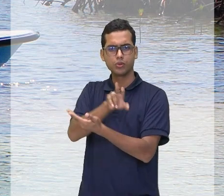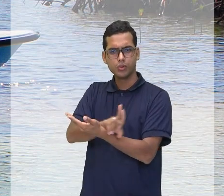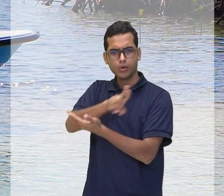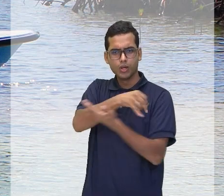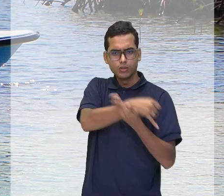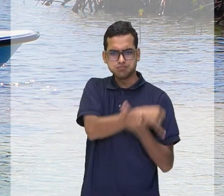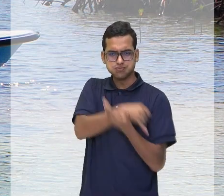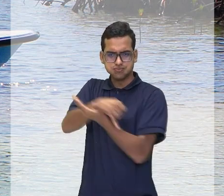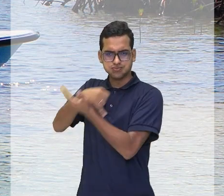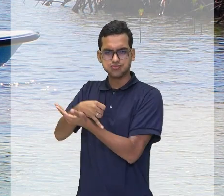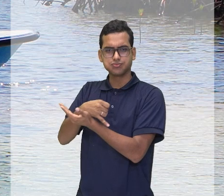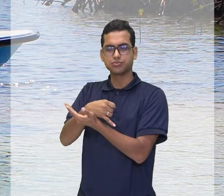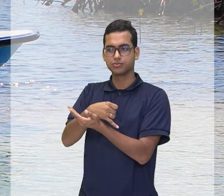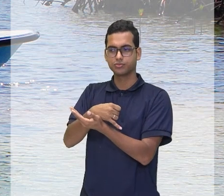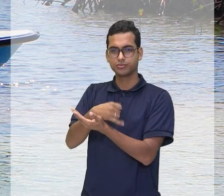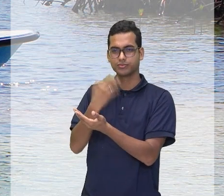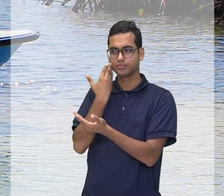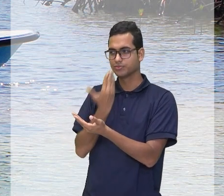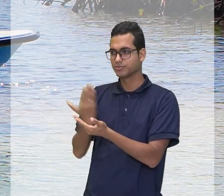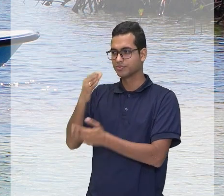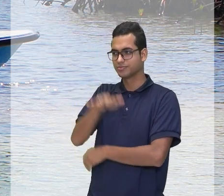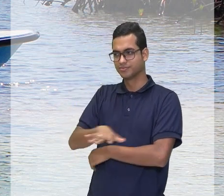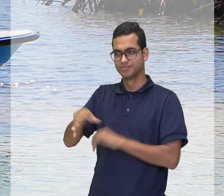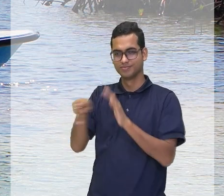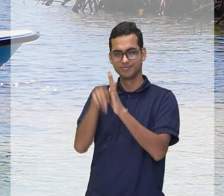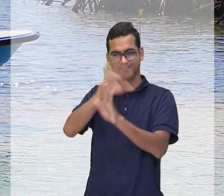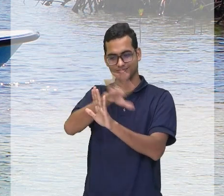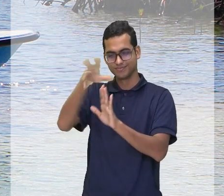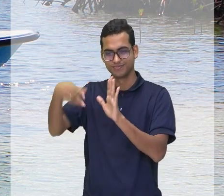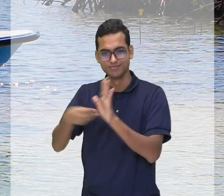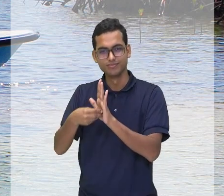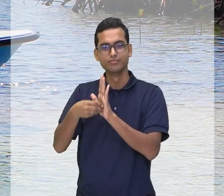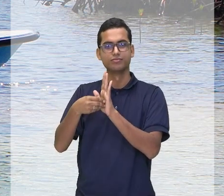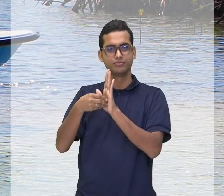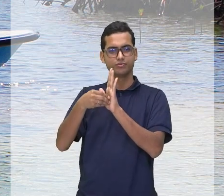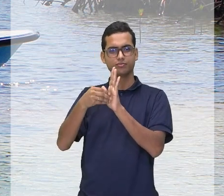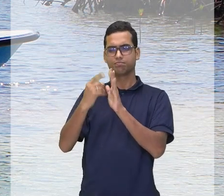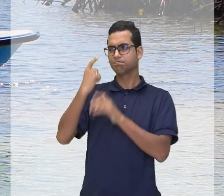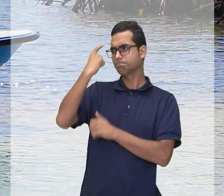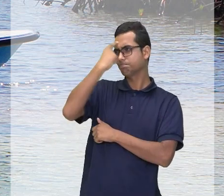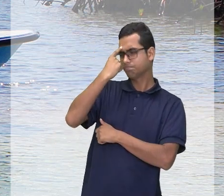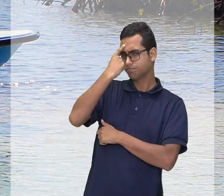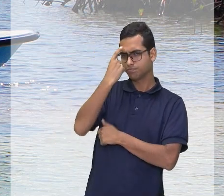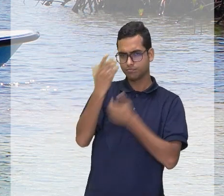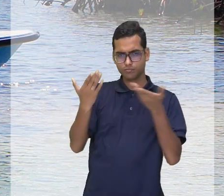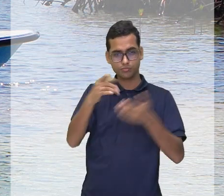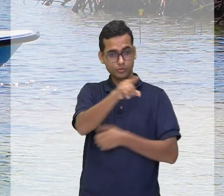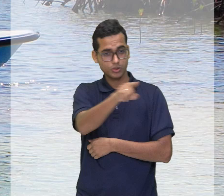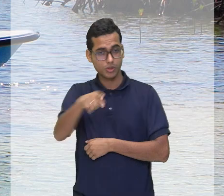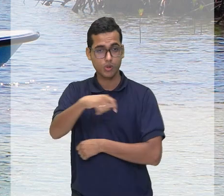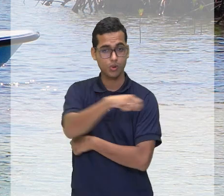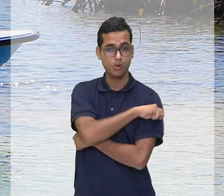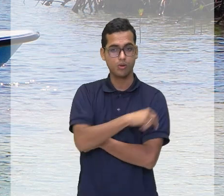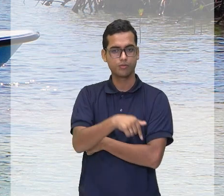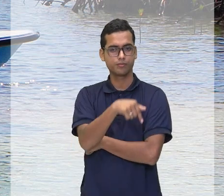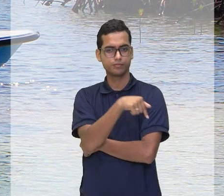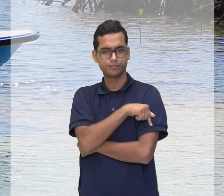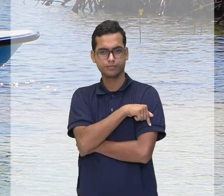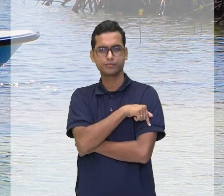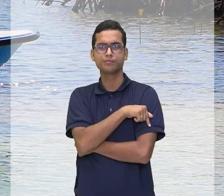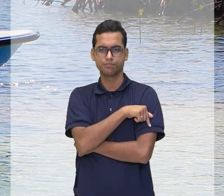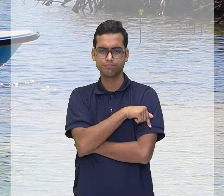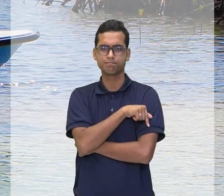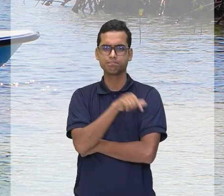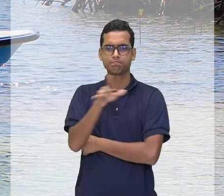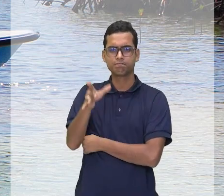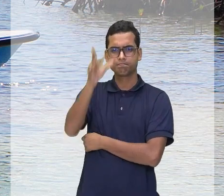nossos rios da nossa região, a gente não pensa. Mas agora você, querido aluno do 7º ano, vai